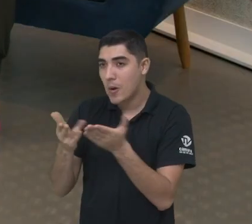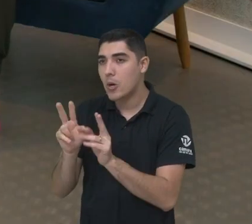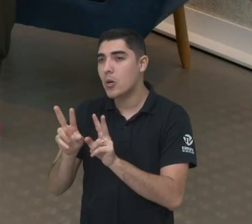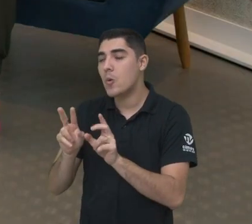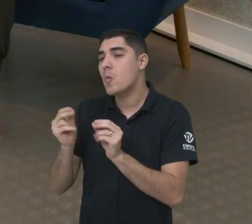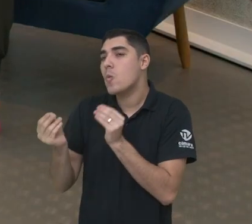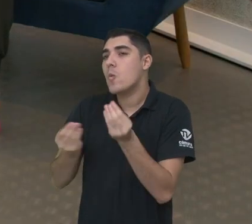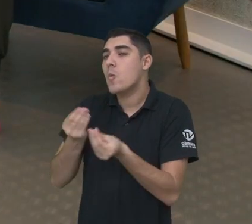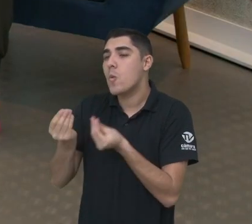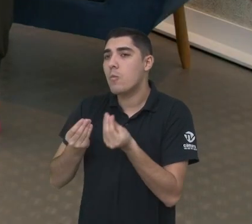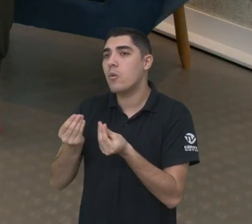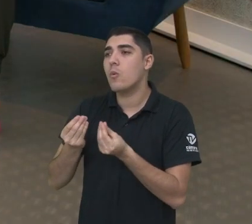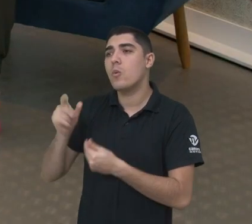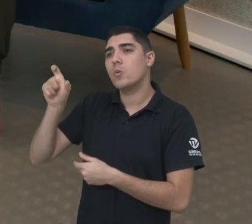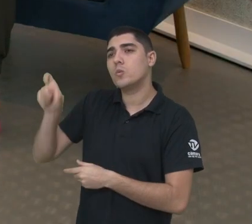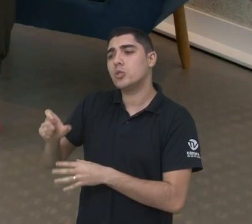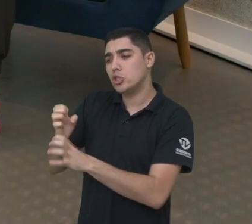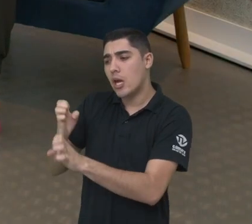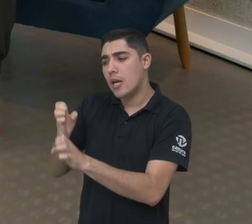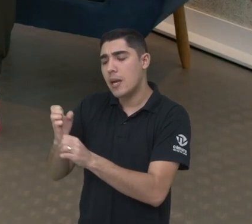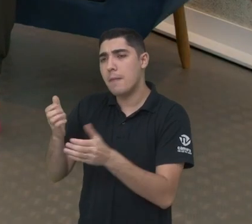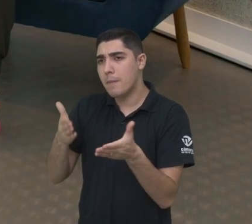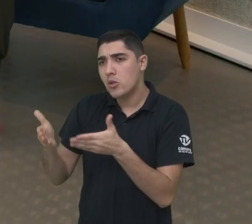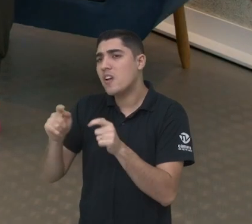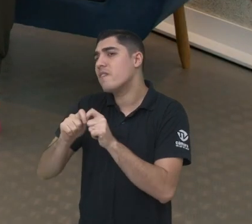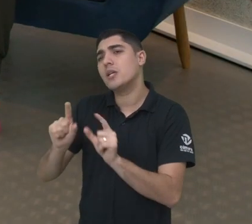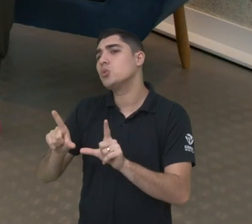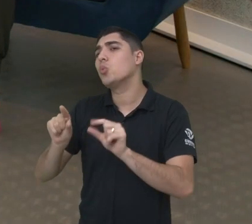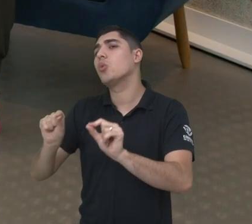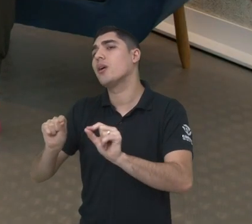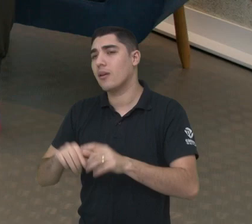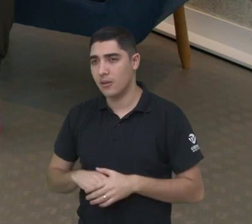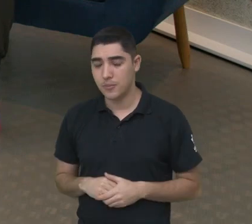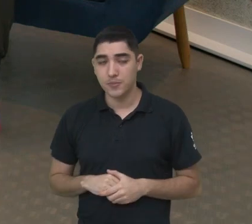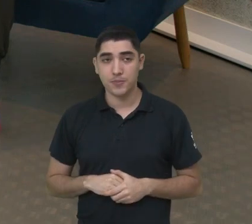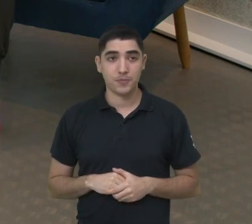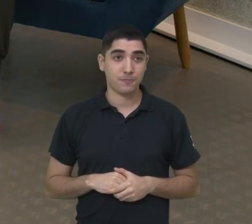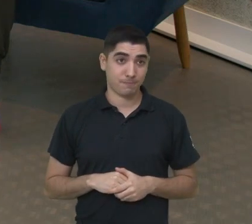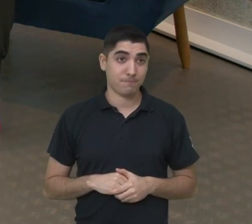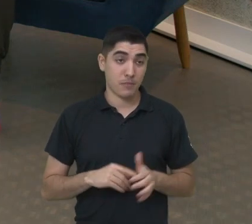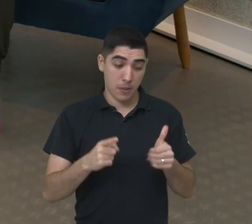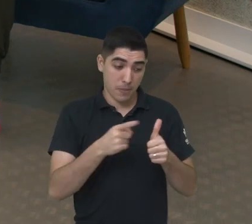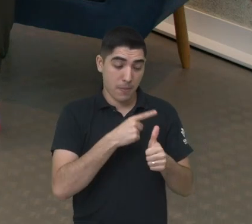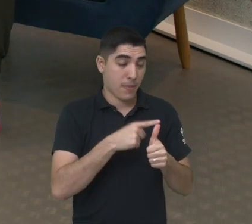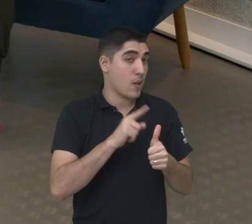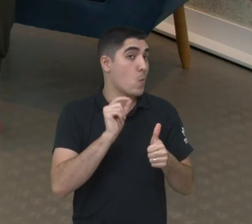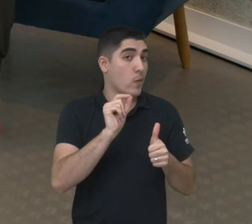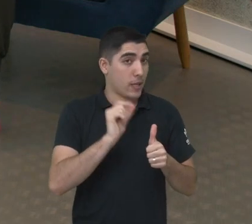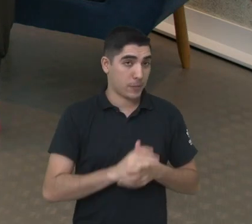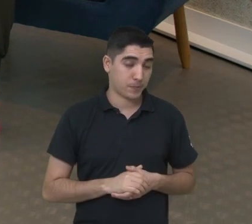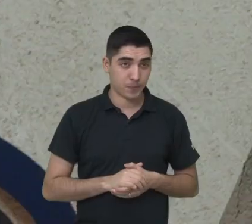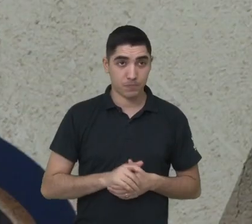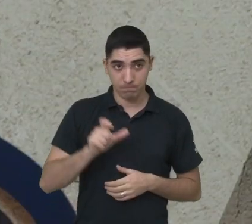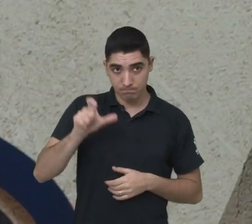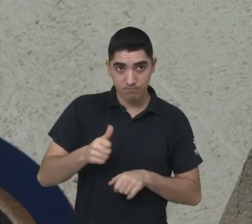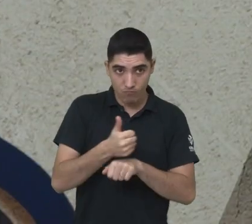começar falando então com a introdução, né? O que faz um engenheiro de produção? Bom, Aleph,